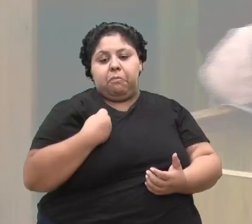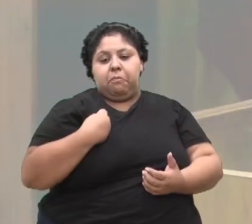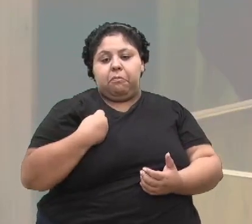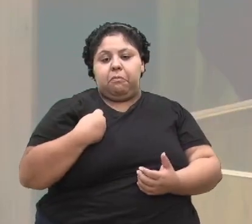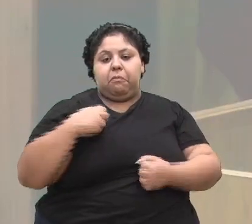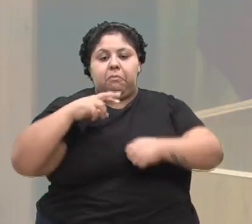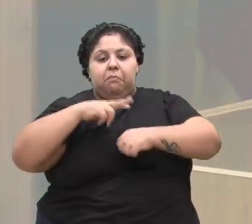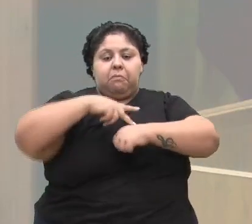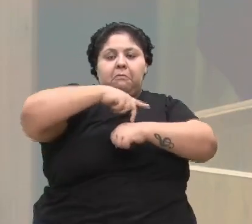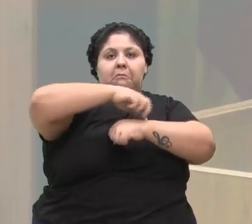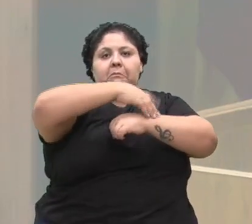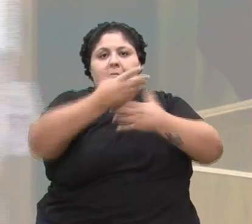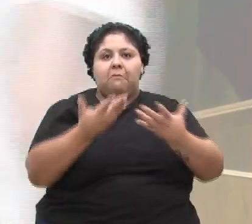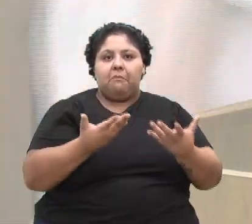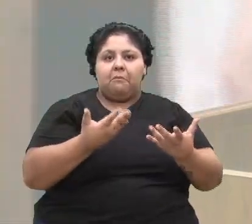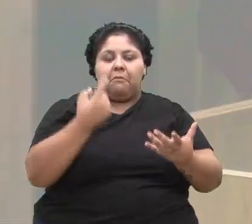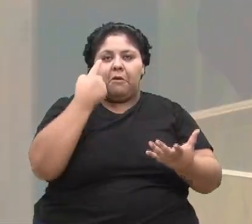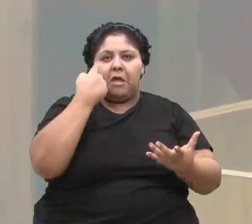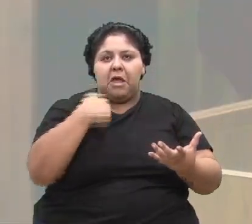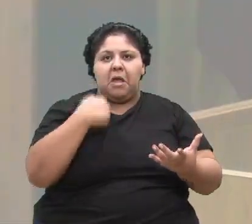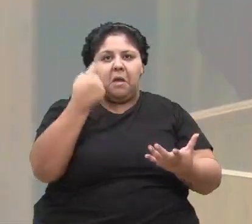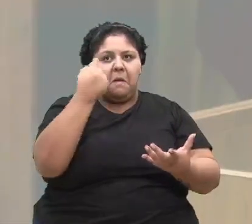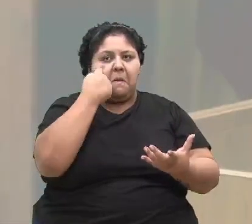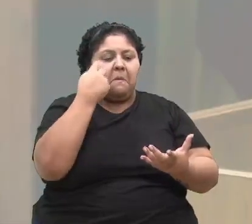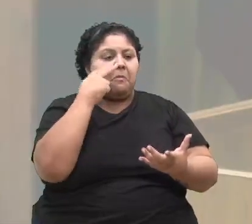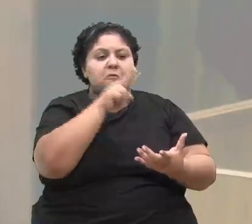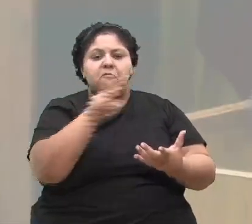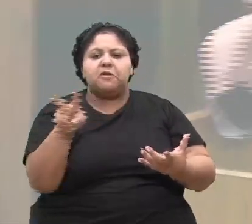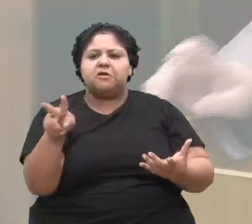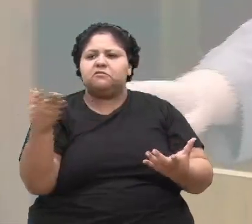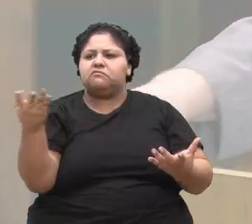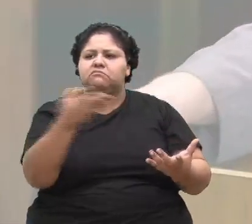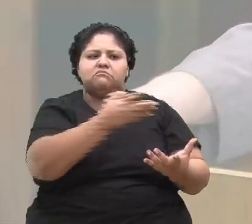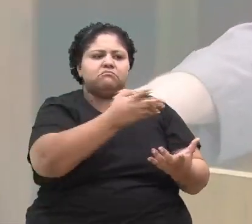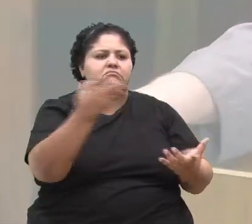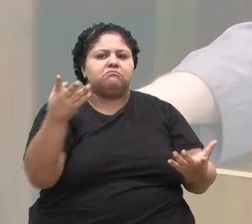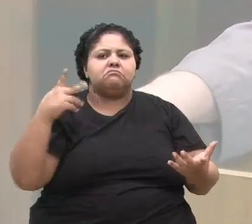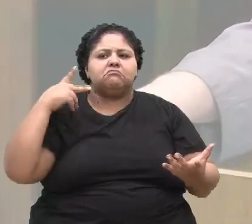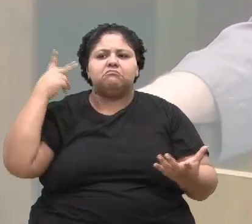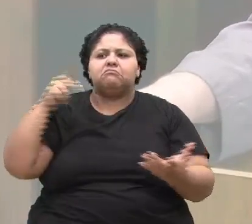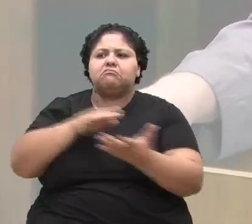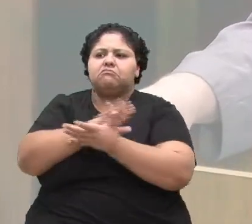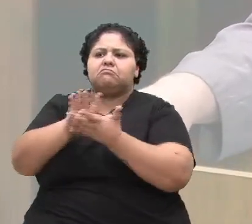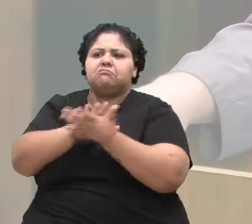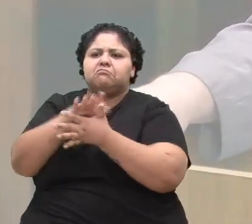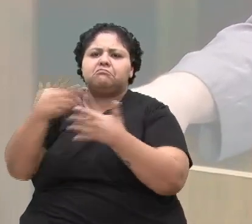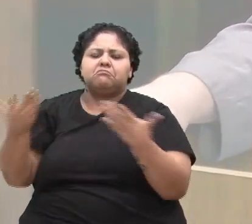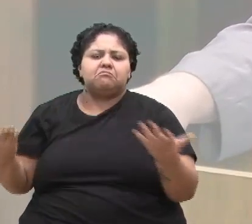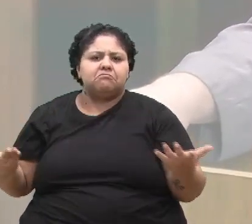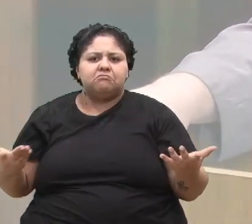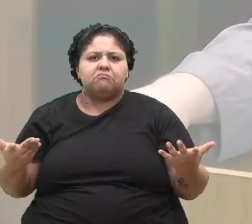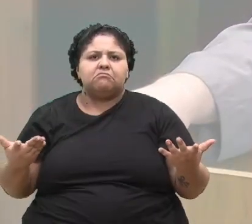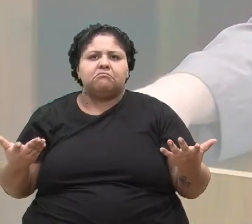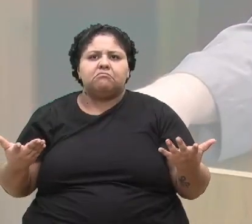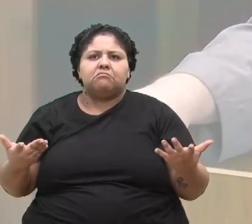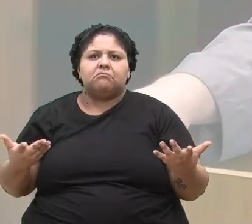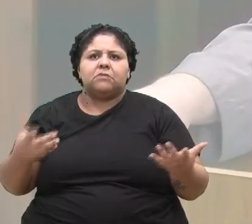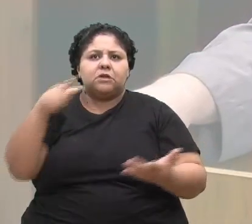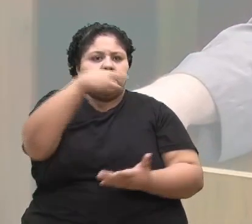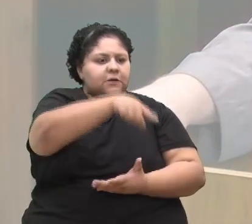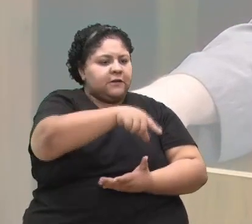louco. Eu não vejo nenhum aqui, nenhum dos candidatos, ou pré-candidatos, né? Não posso falar candidato,